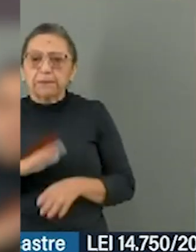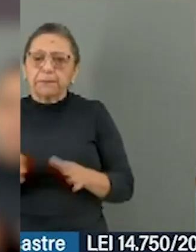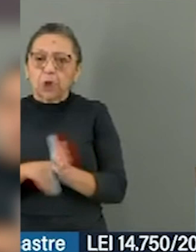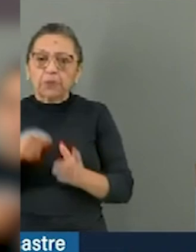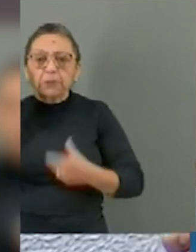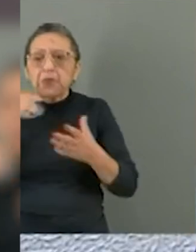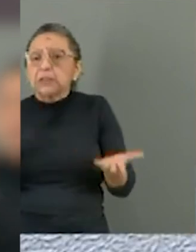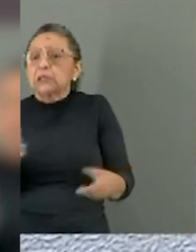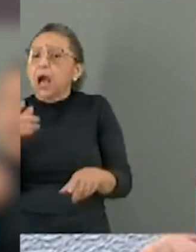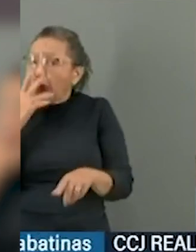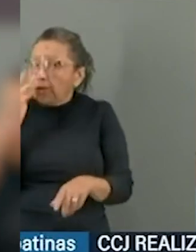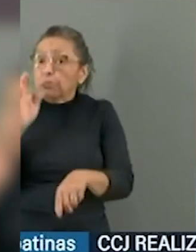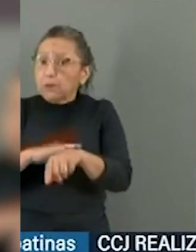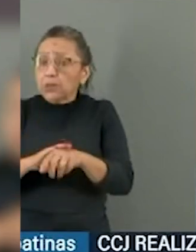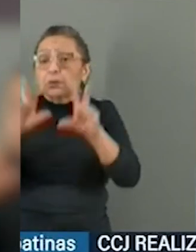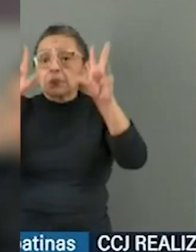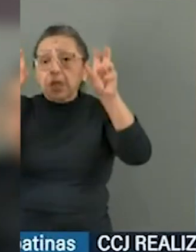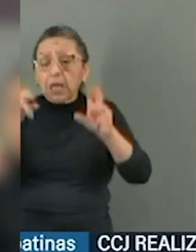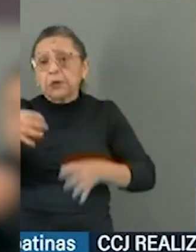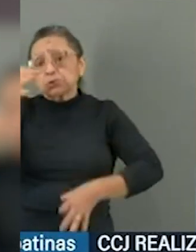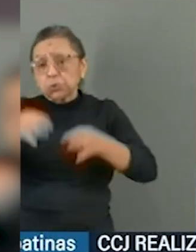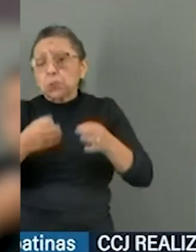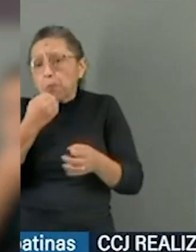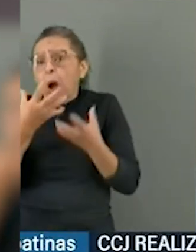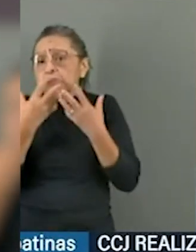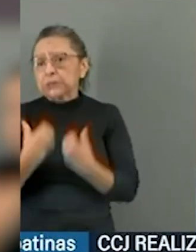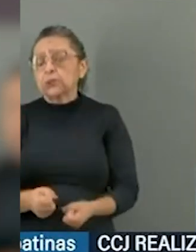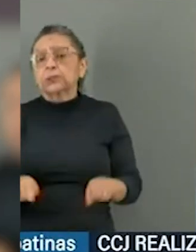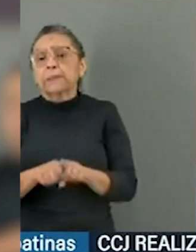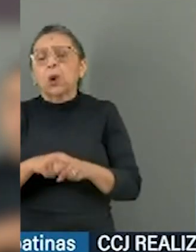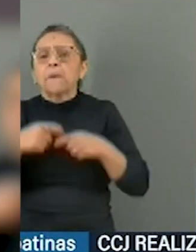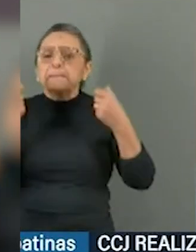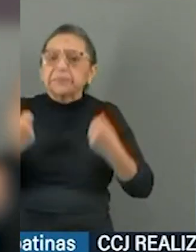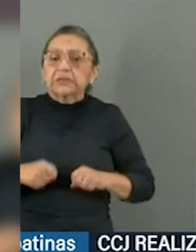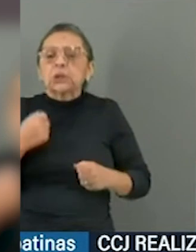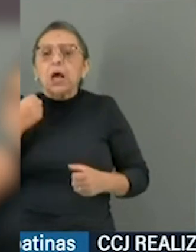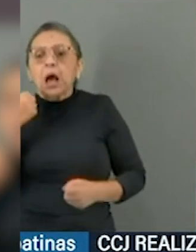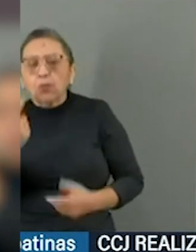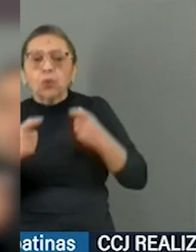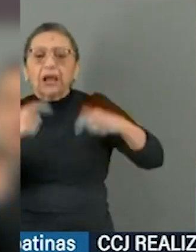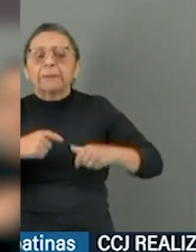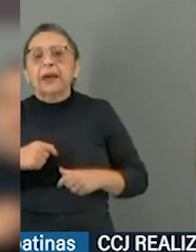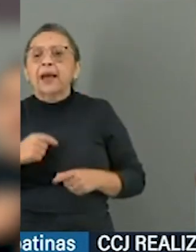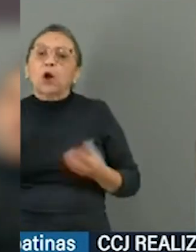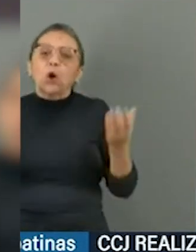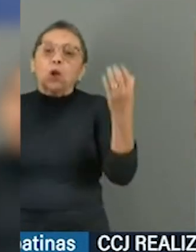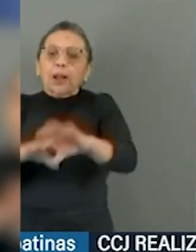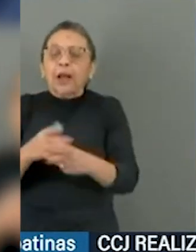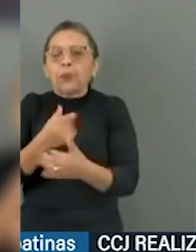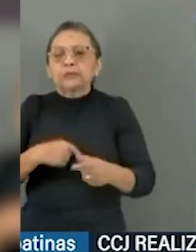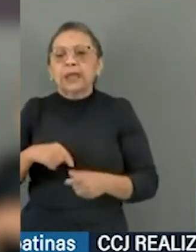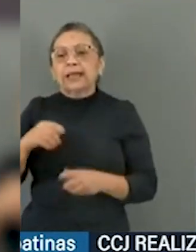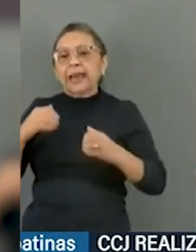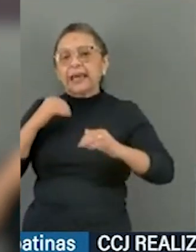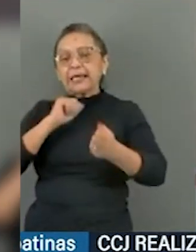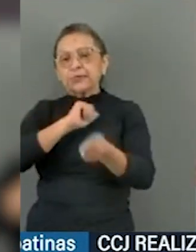princípio, eu acho que temas jurídicos são bem-vindos, assim como também eu preciso de algum lugar para falar do Botafogo e do Sampaio Correia. Quem sabe,